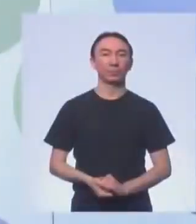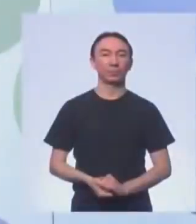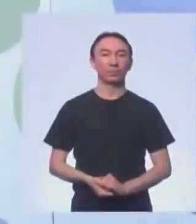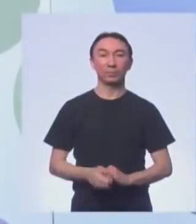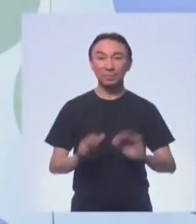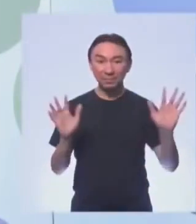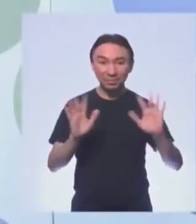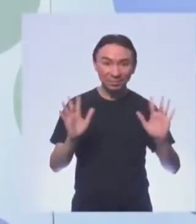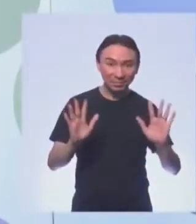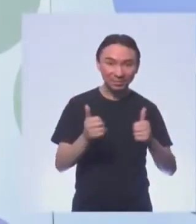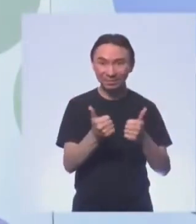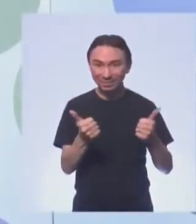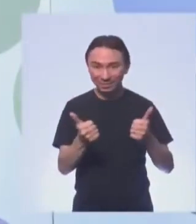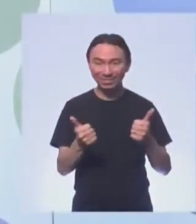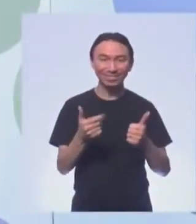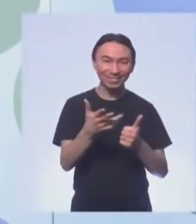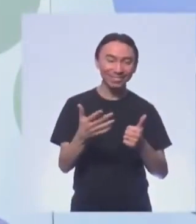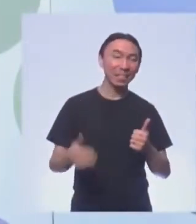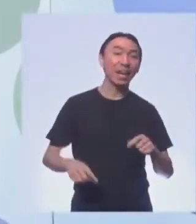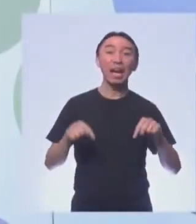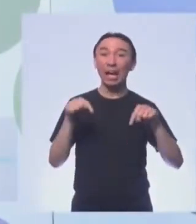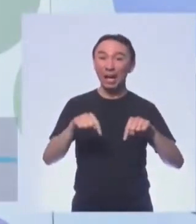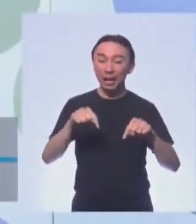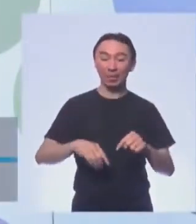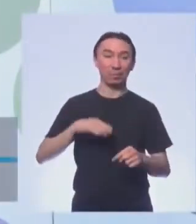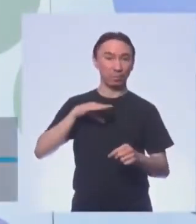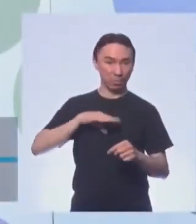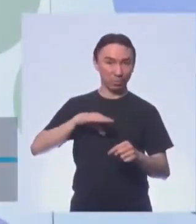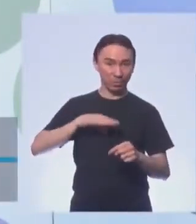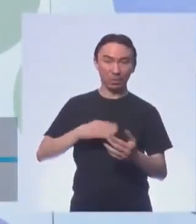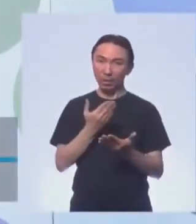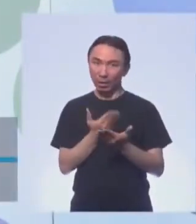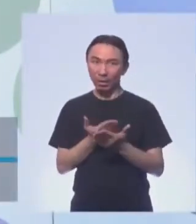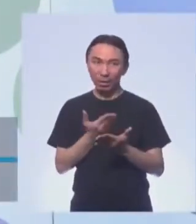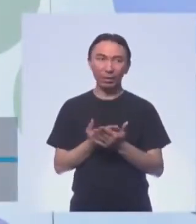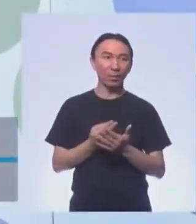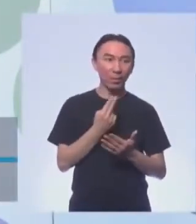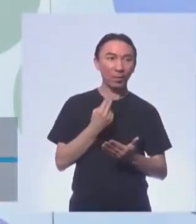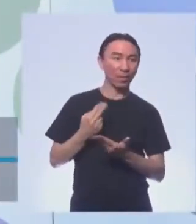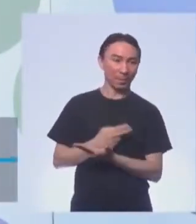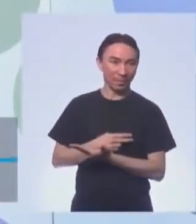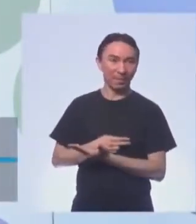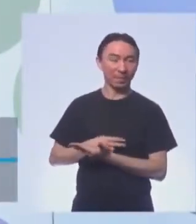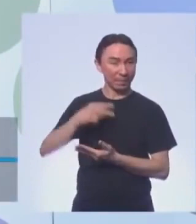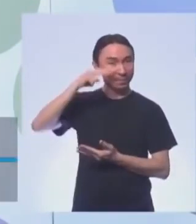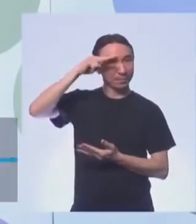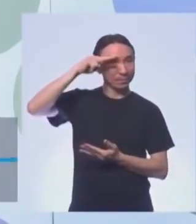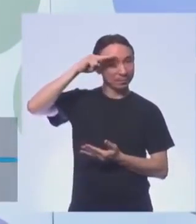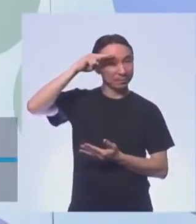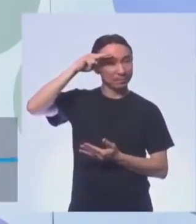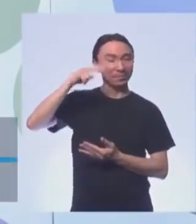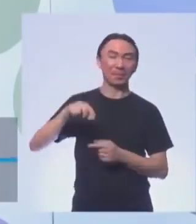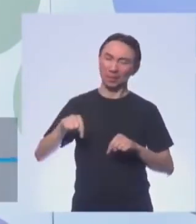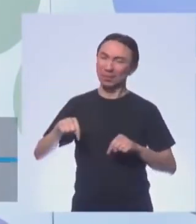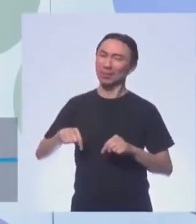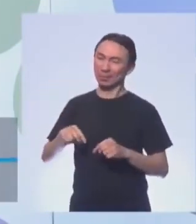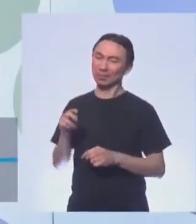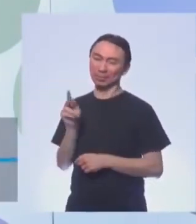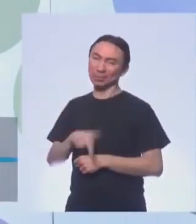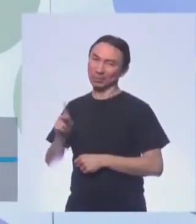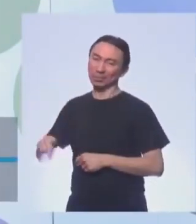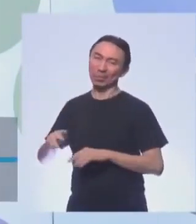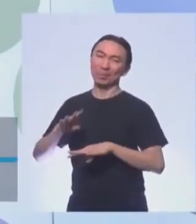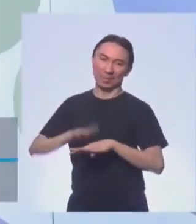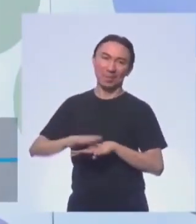Oi, gente, bem-vindos aqui para a nossa aula de língua portuguesa. Eu sou a professora Viviane, professora de matemática de vocês aqui, e hoje eu vim fazer